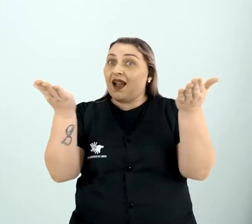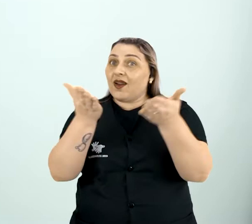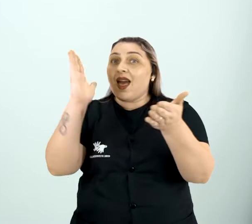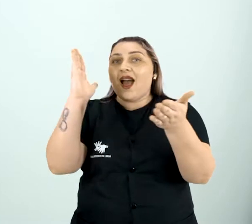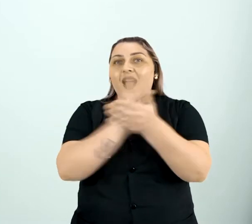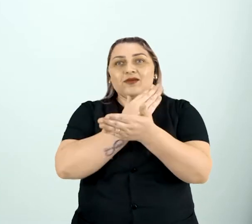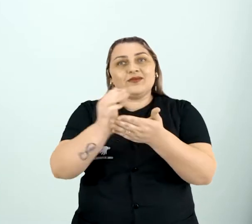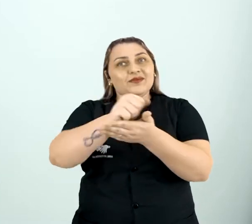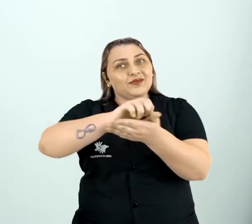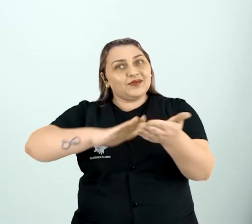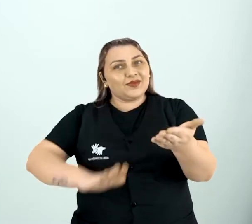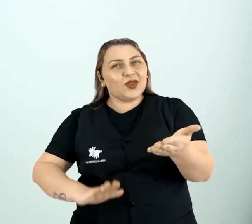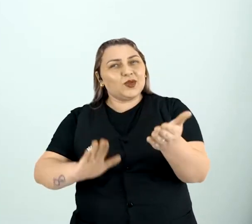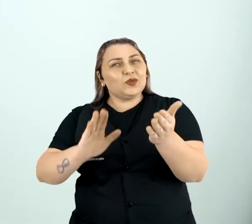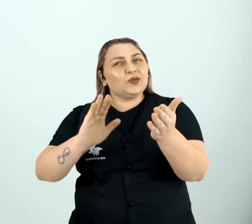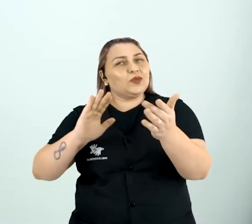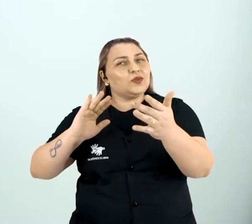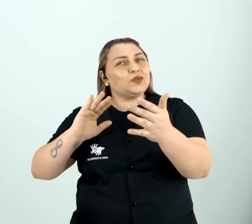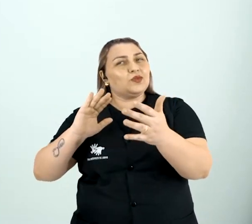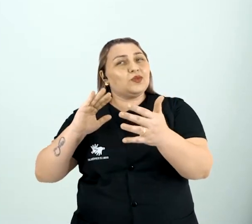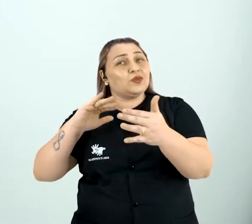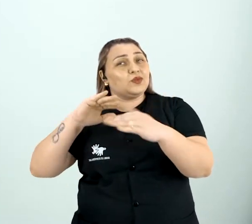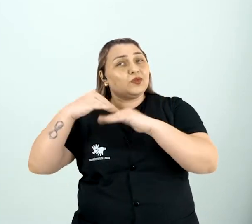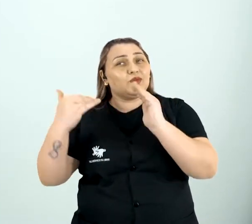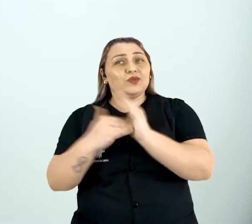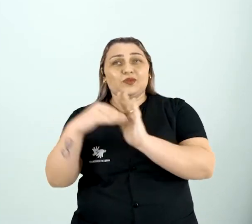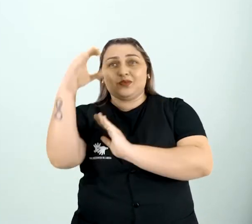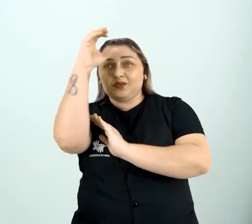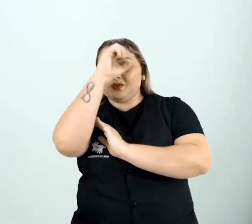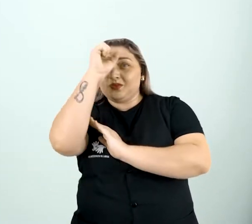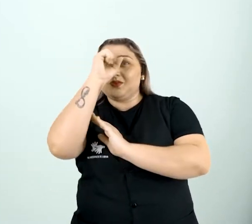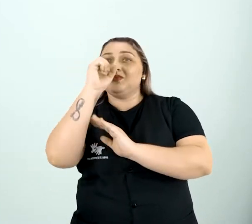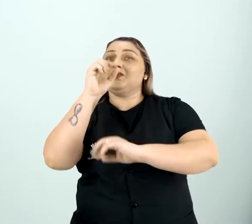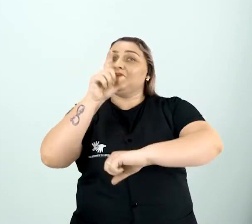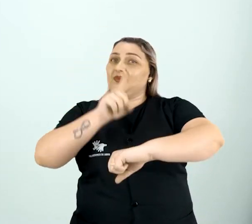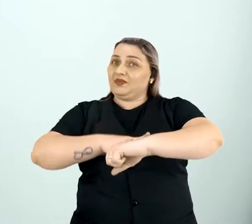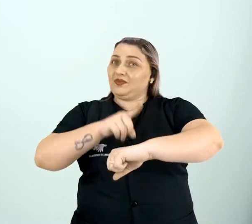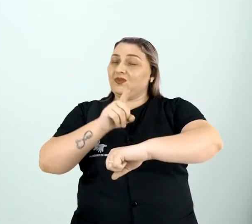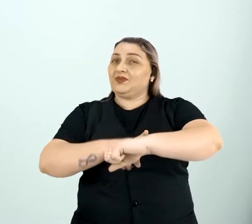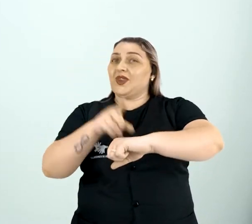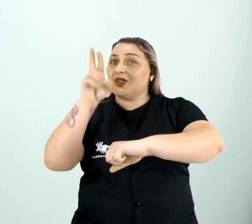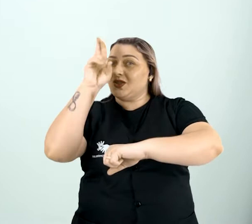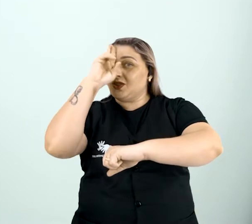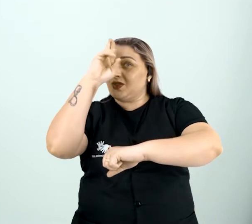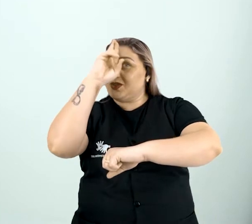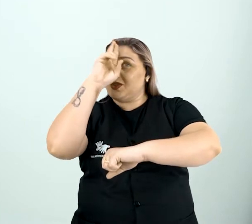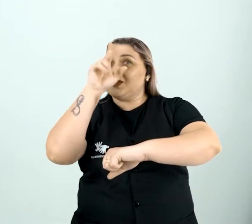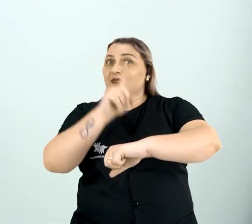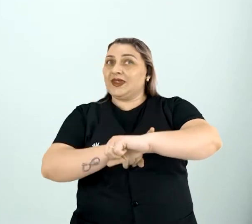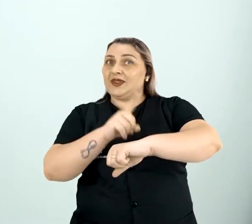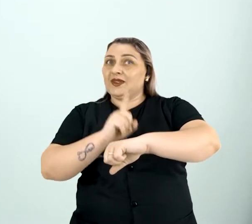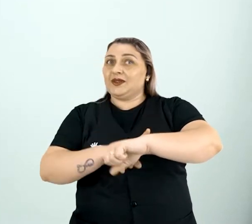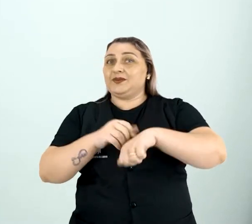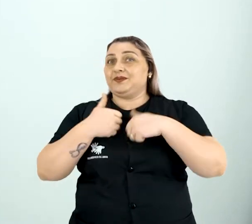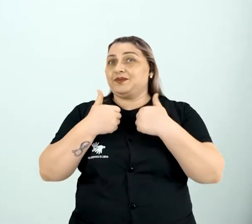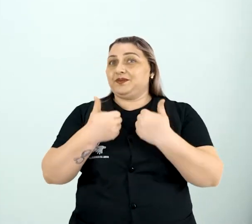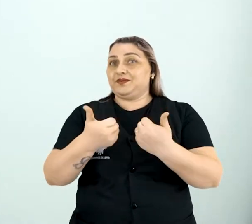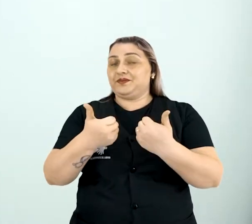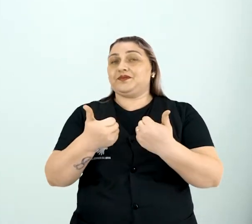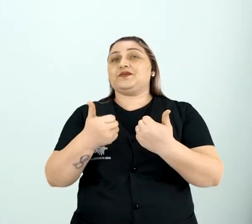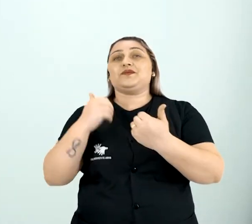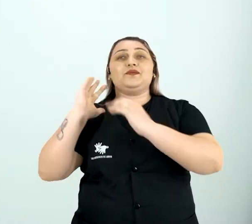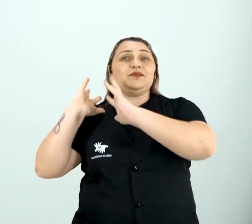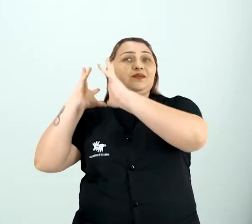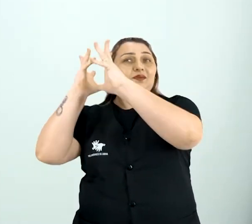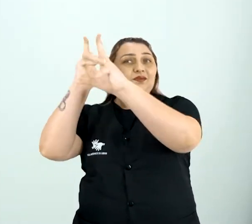algumas atividades sobre tudo que nós aprendemos sobre o tempo, né? A história do tempo. Então vamos